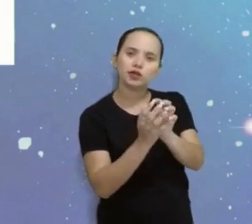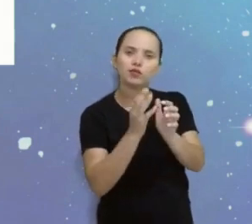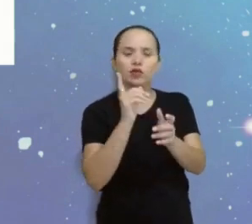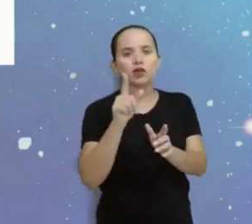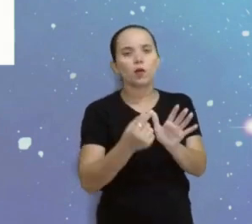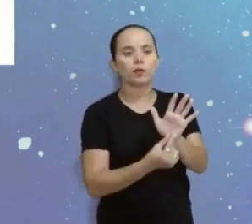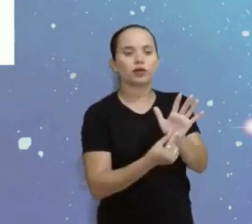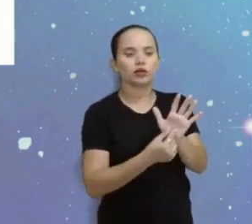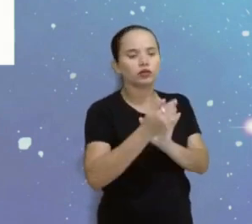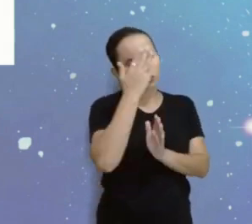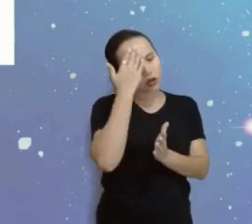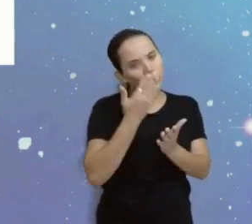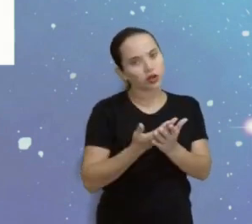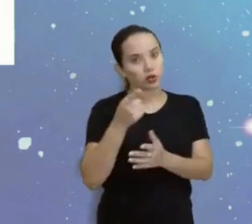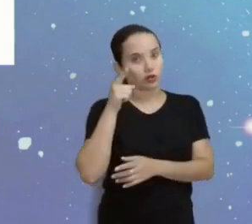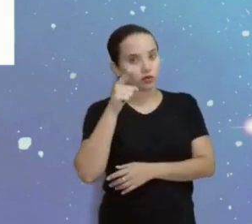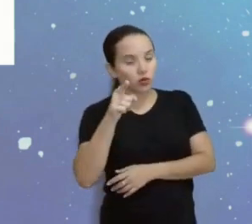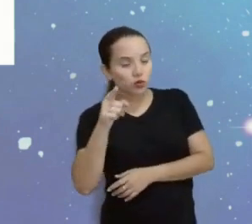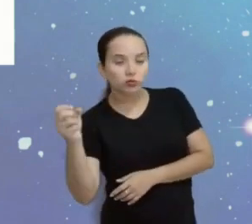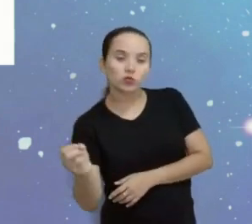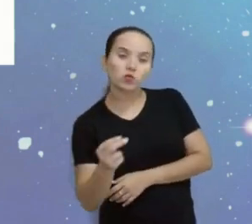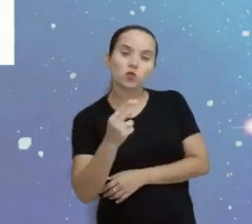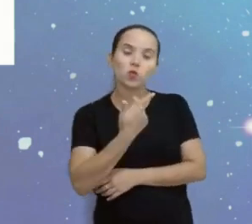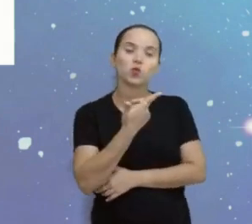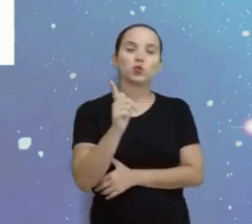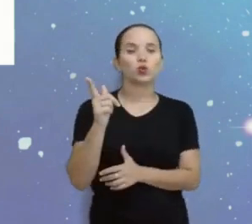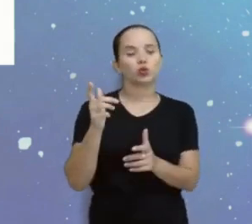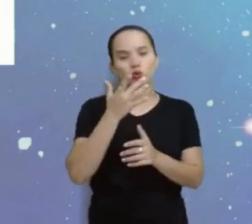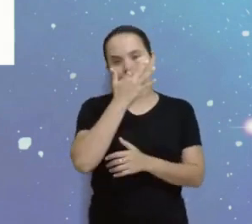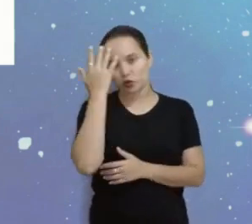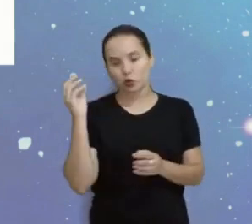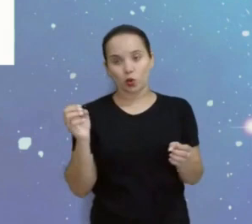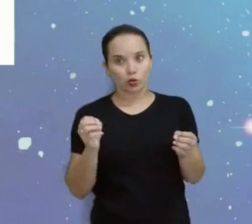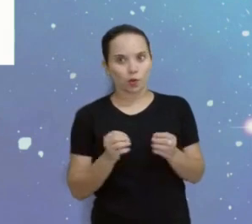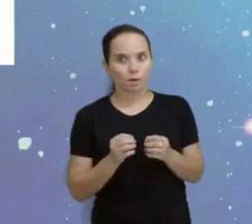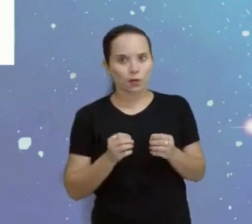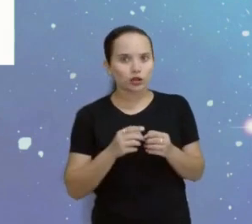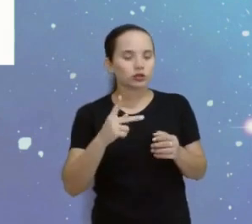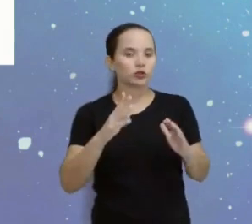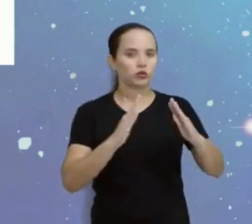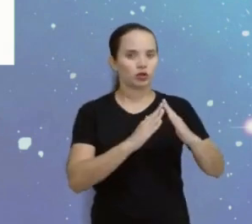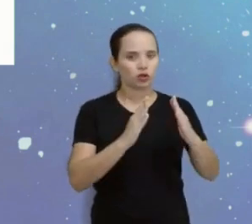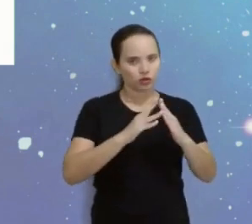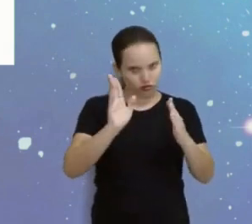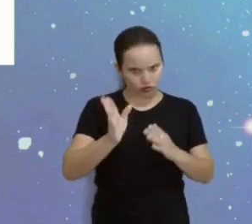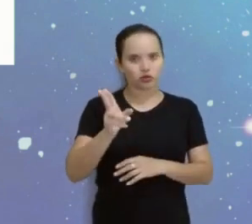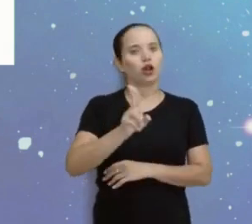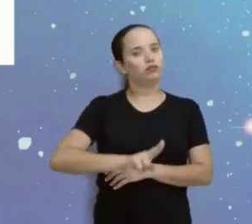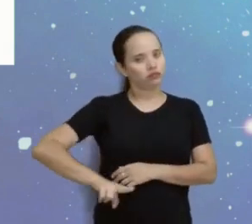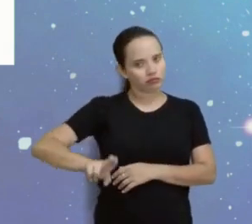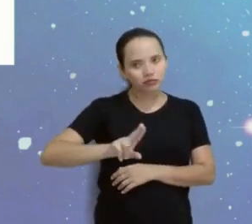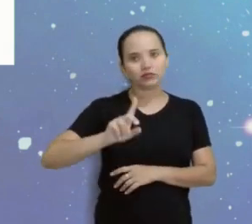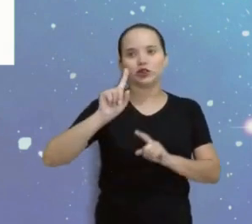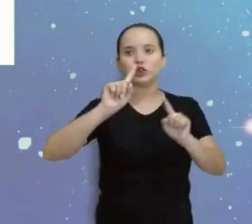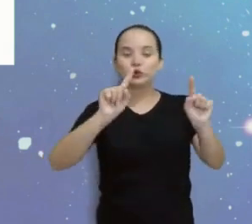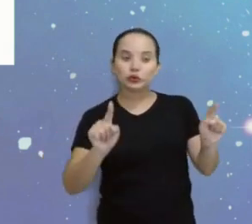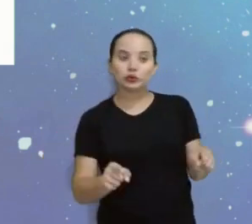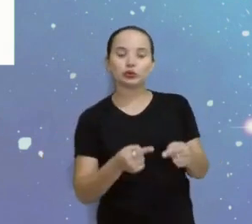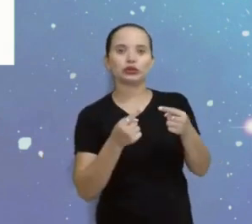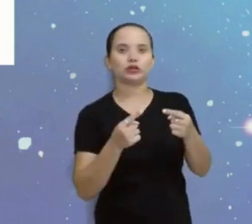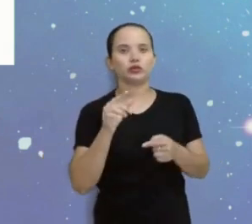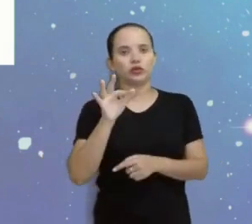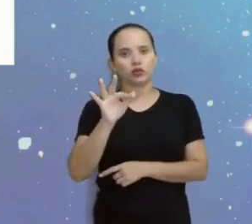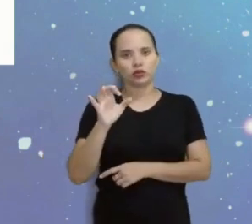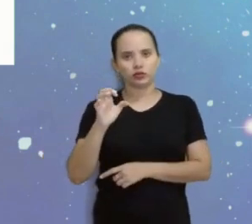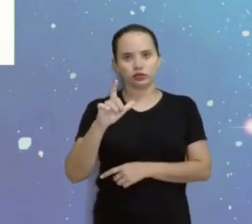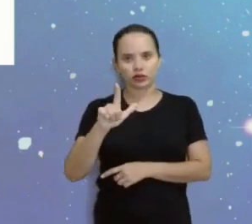você ou várias pessoas aí perto da sua casa também já utilizaram, E o desafio que Felipe, né, que faz